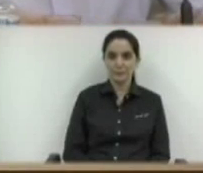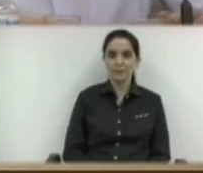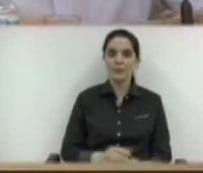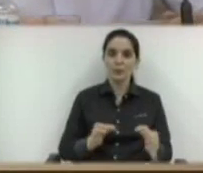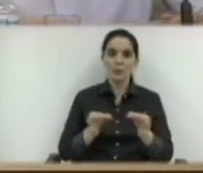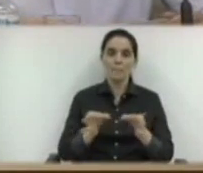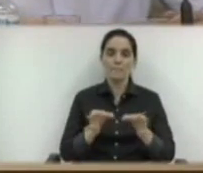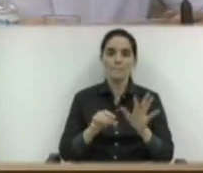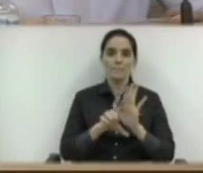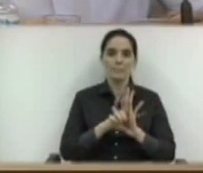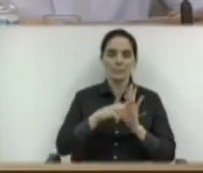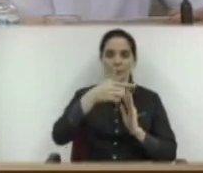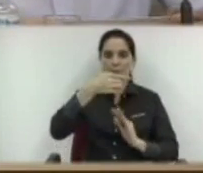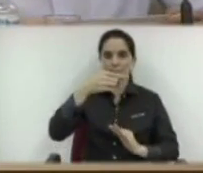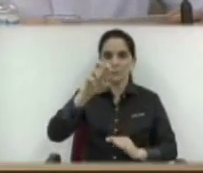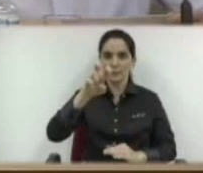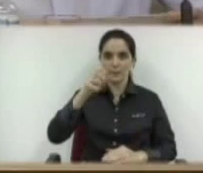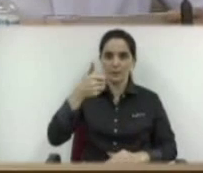Projeto de Lei